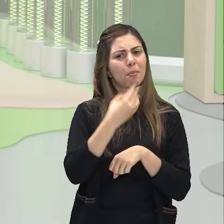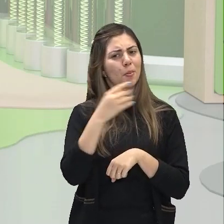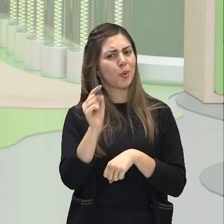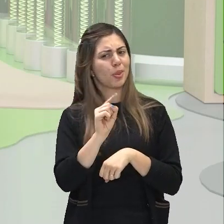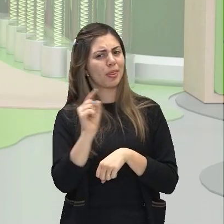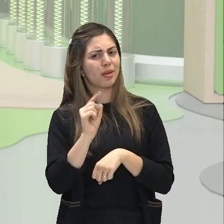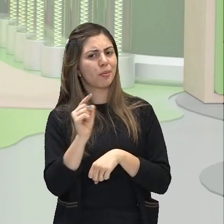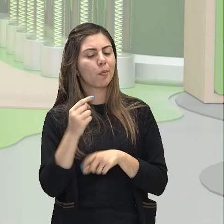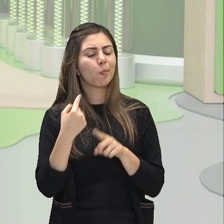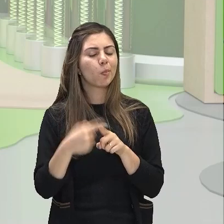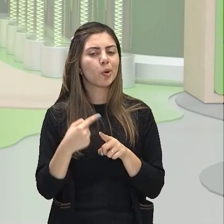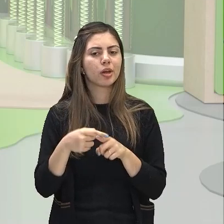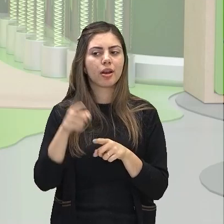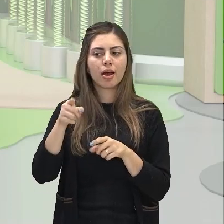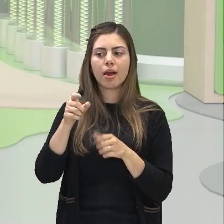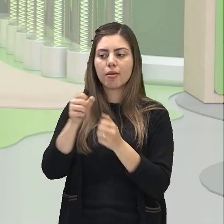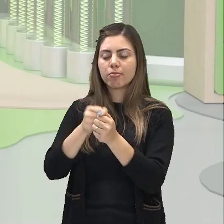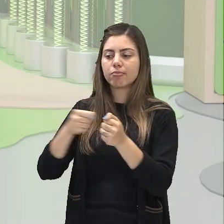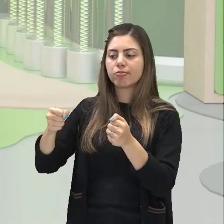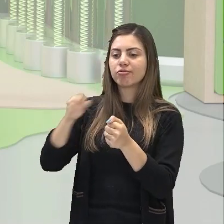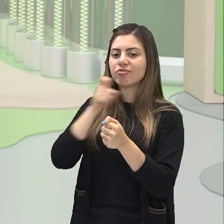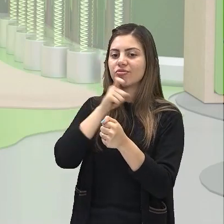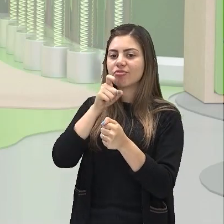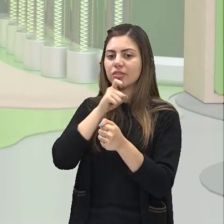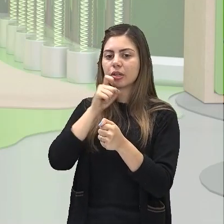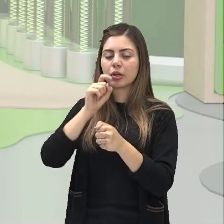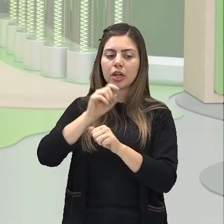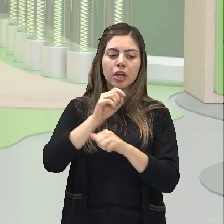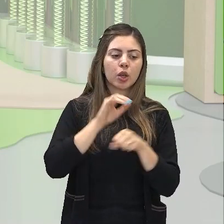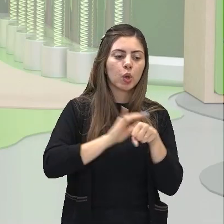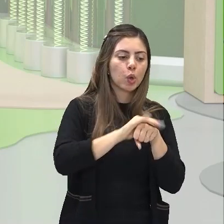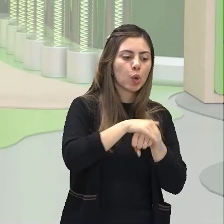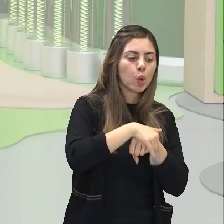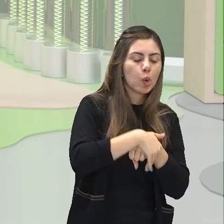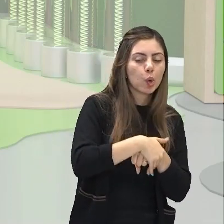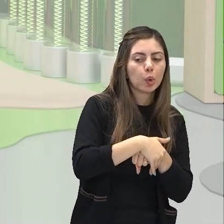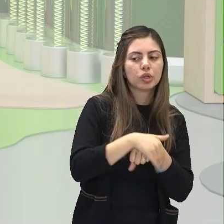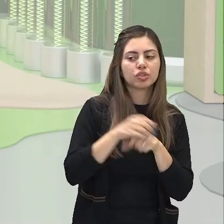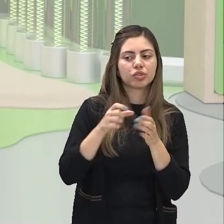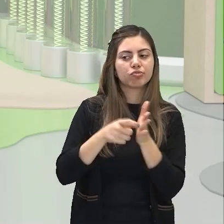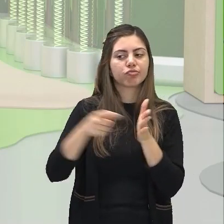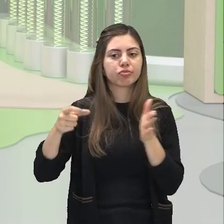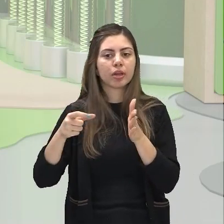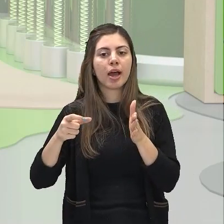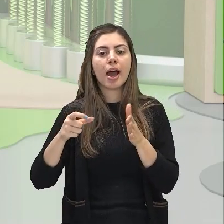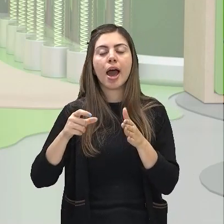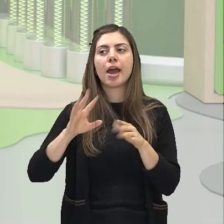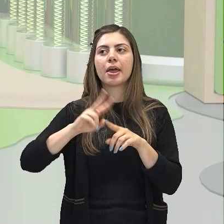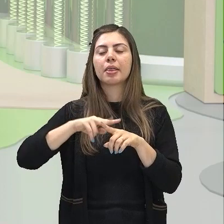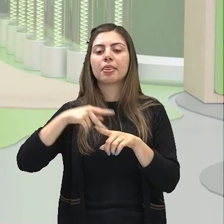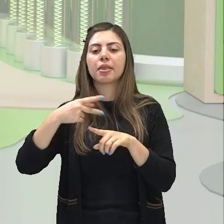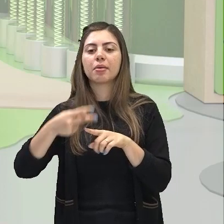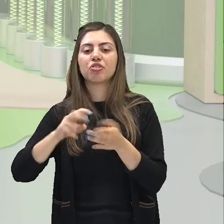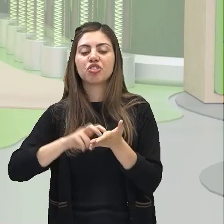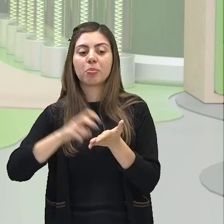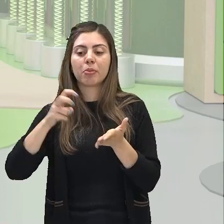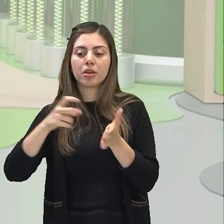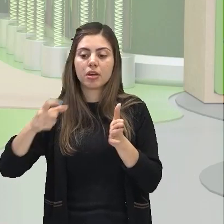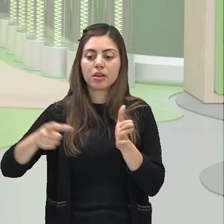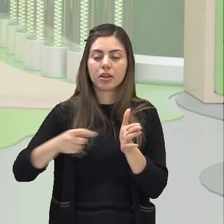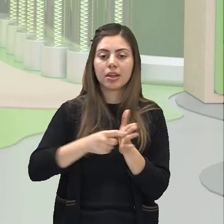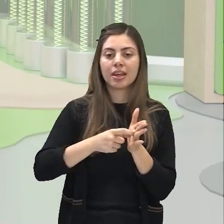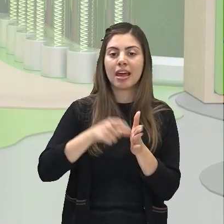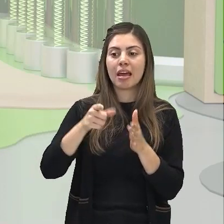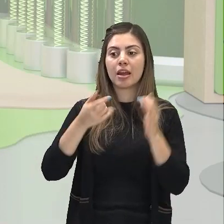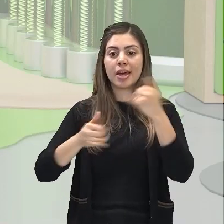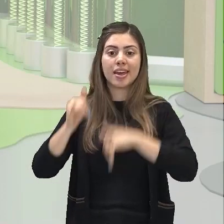você desliga uma geladeira à noite, ela vai passar a noite toda desligada, e você for ligar no outro dia, ela vai gastar mais energia